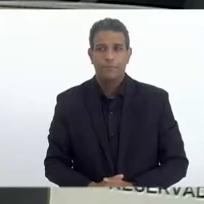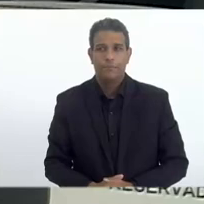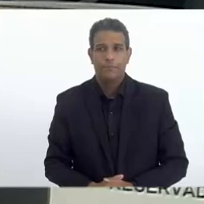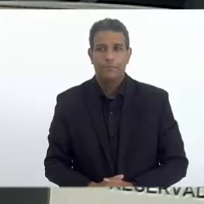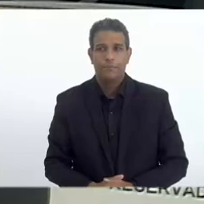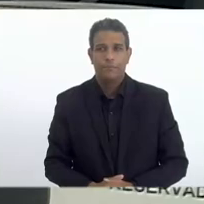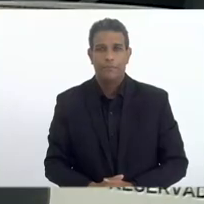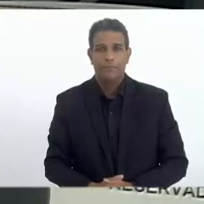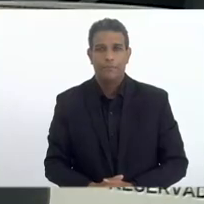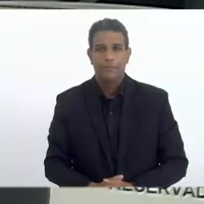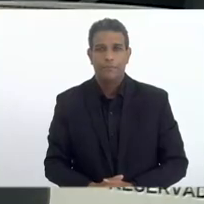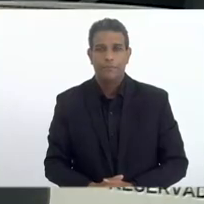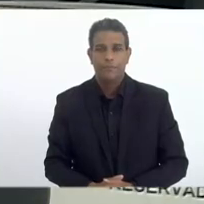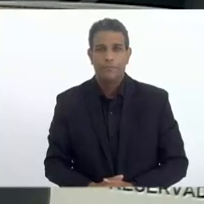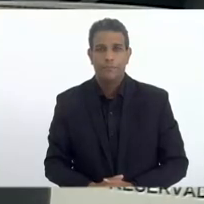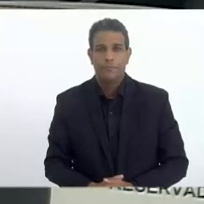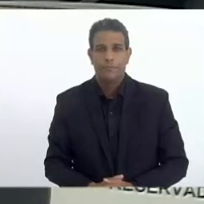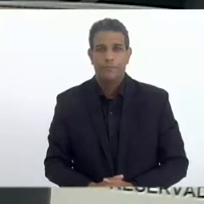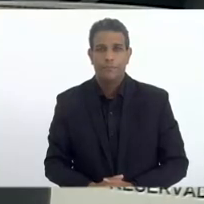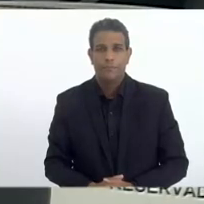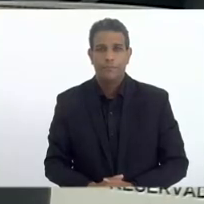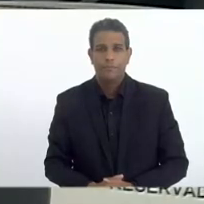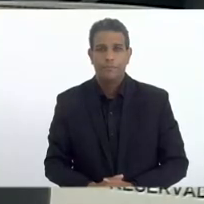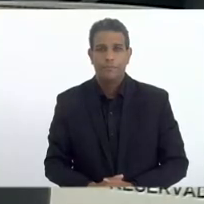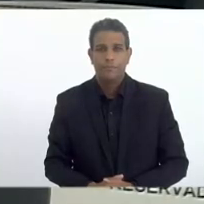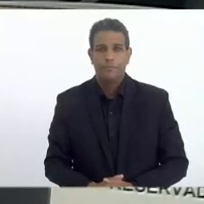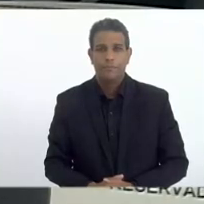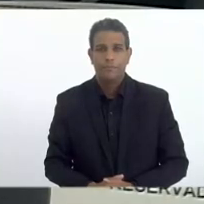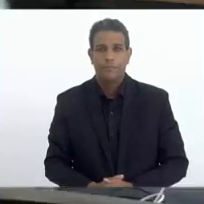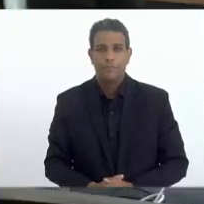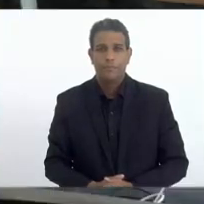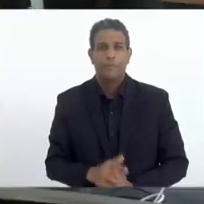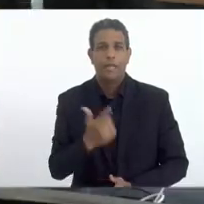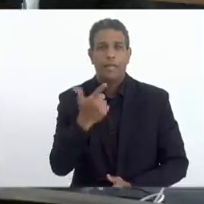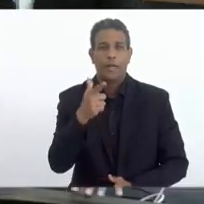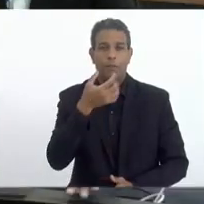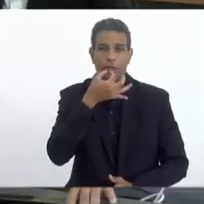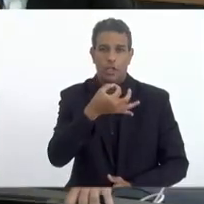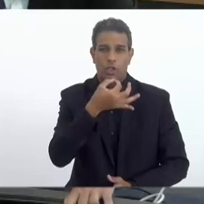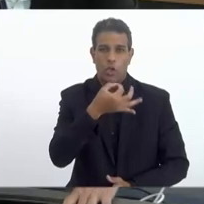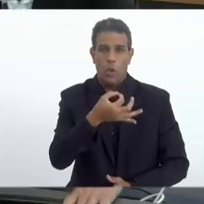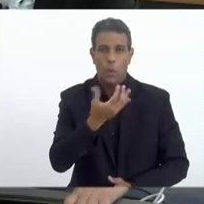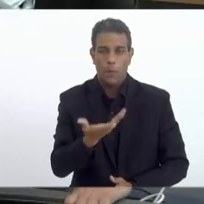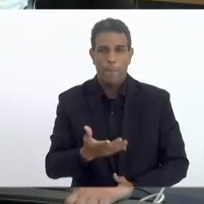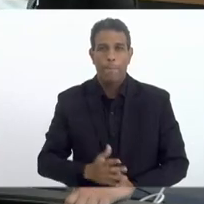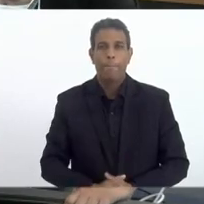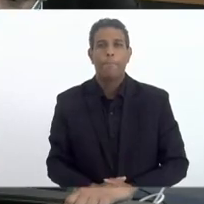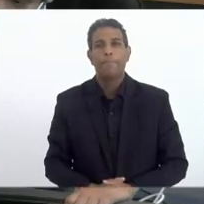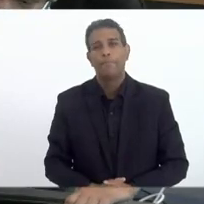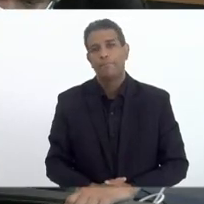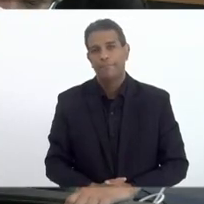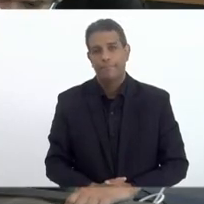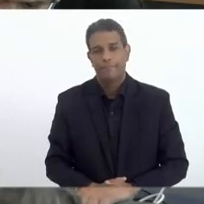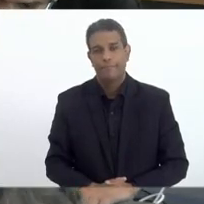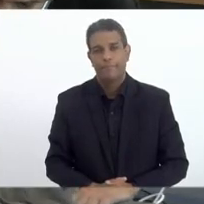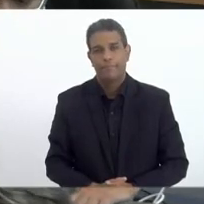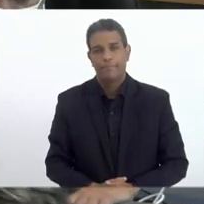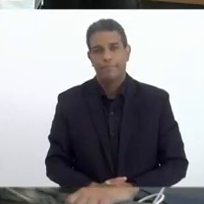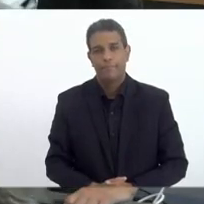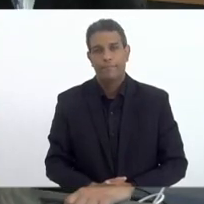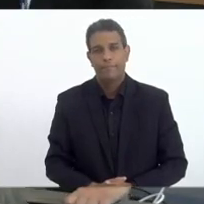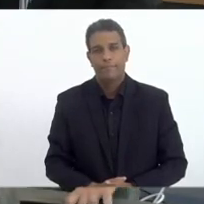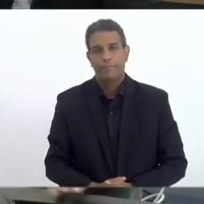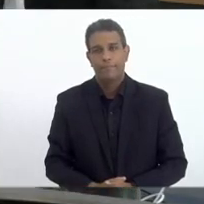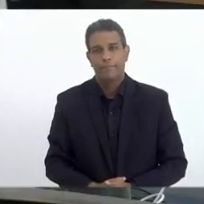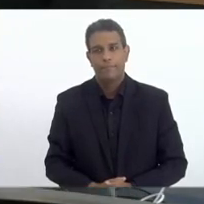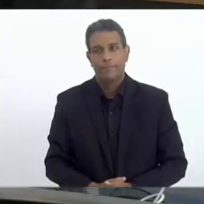ligeiramente diferente em relação ao PLC 43. Então foram apresentadas 6 emendas, as emendas nascentes. Já